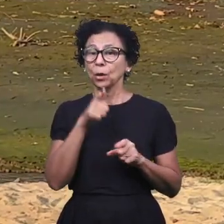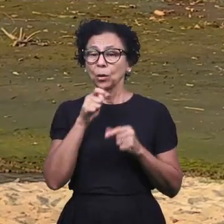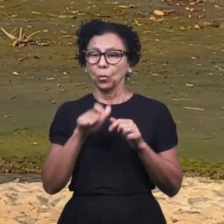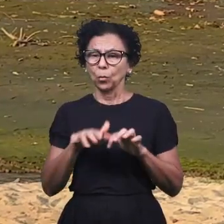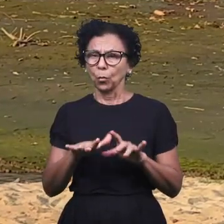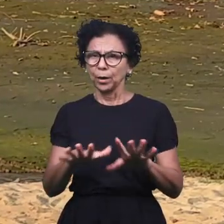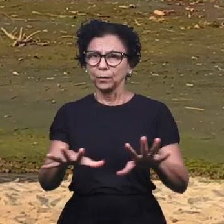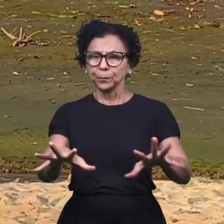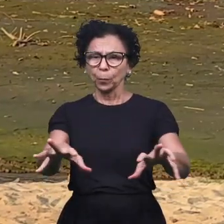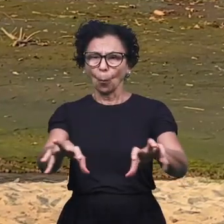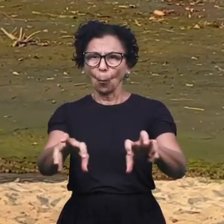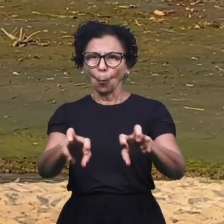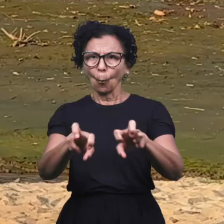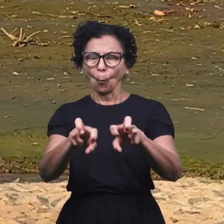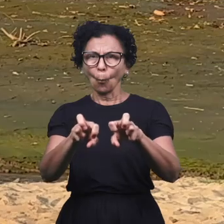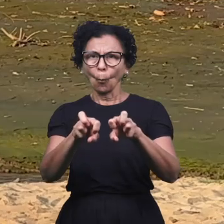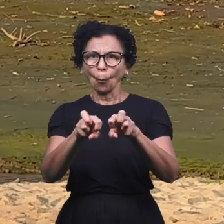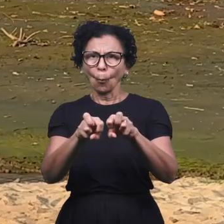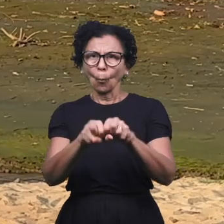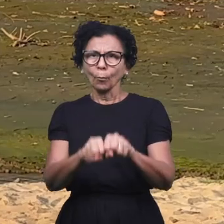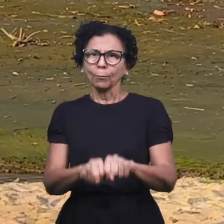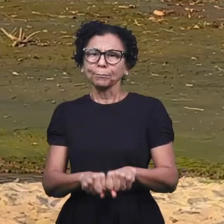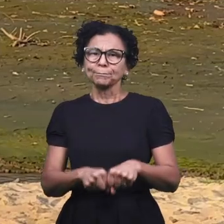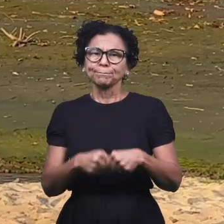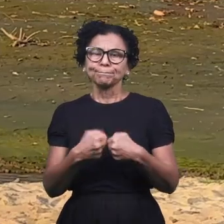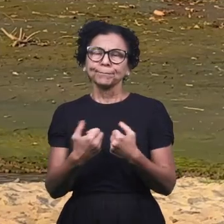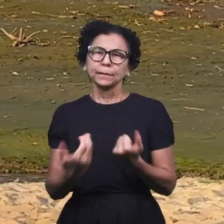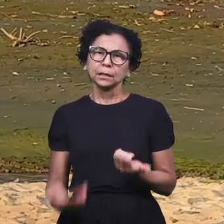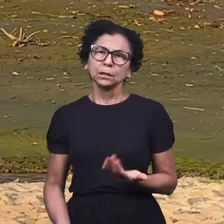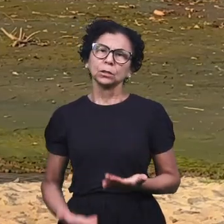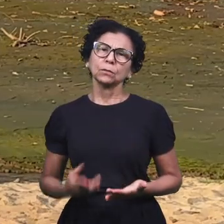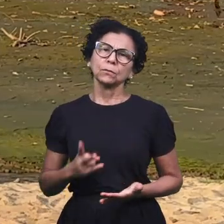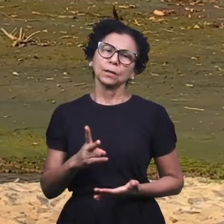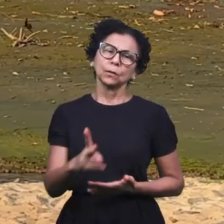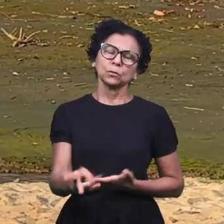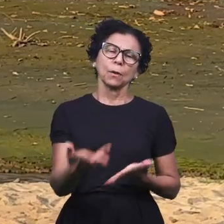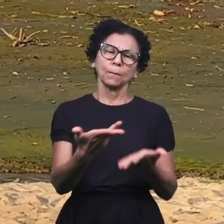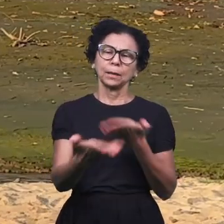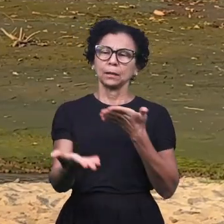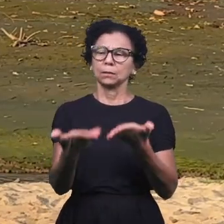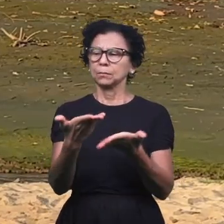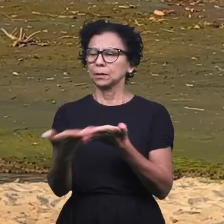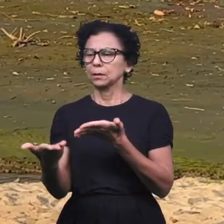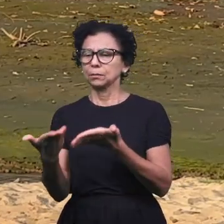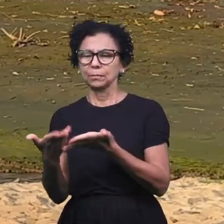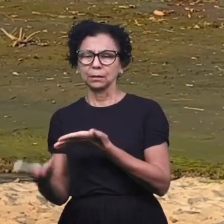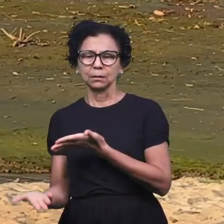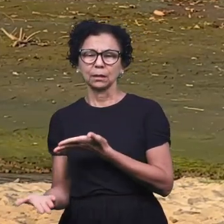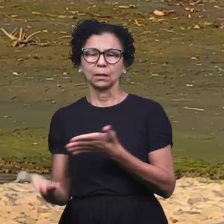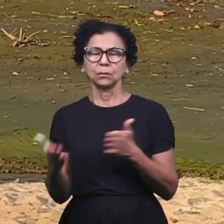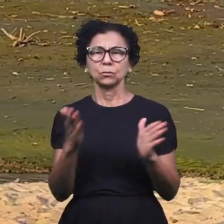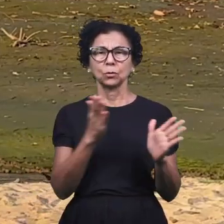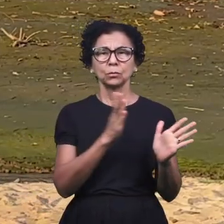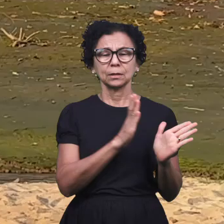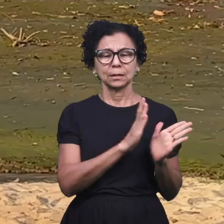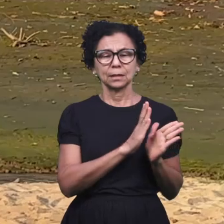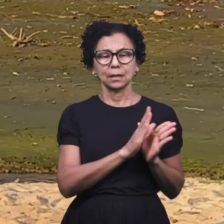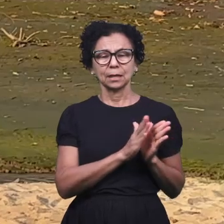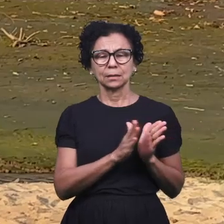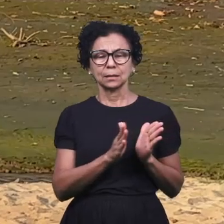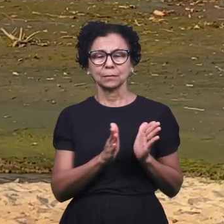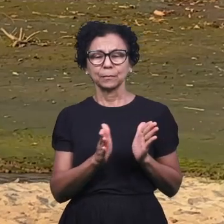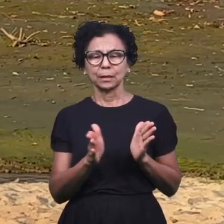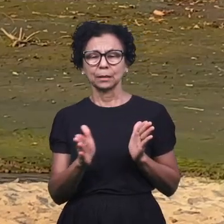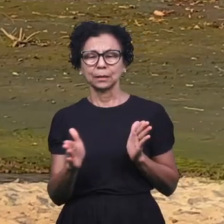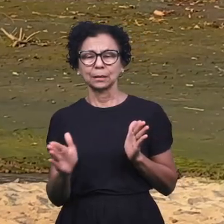Então, possivelmente, vai ser outro recorde de vazante. Então, esses intervalos entre uma vazante e outra,